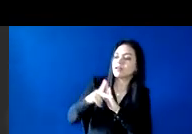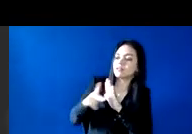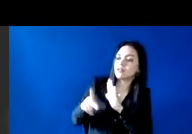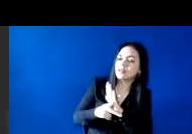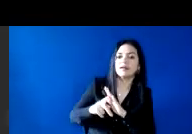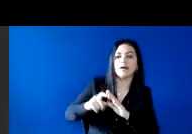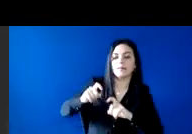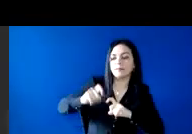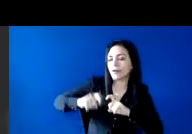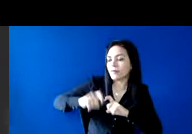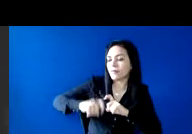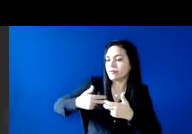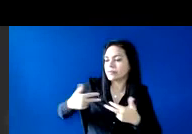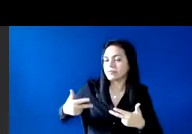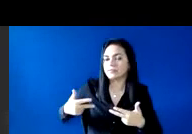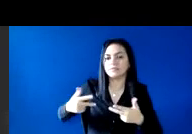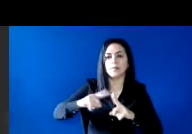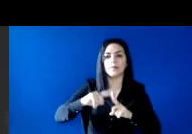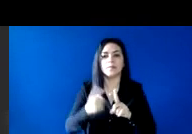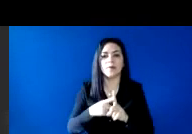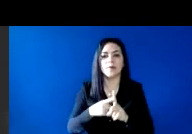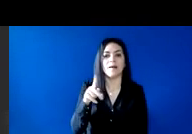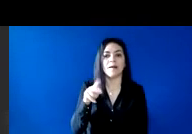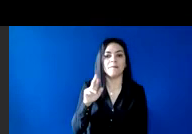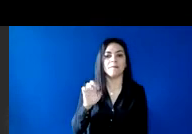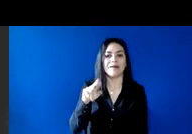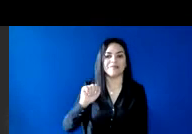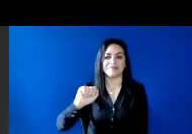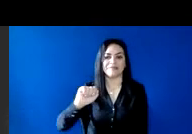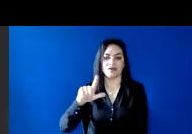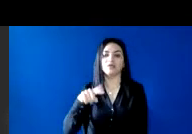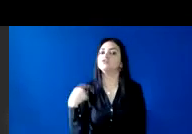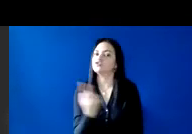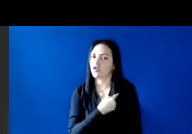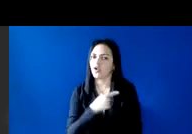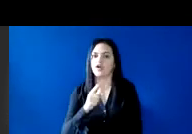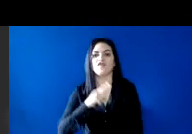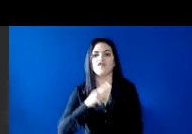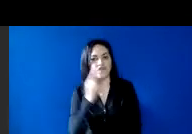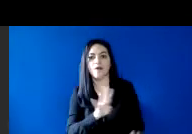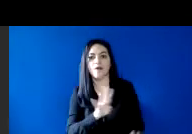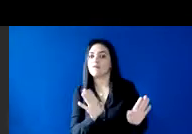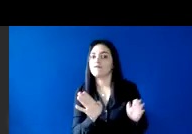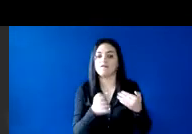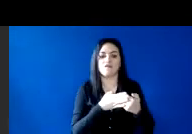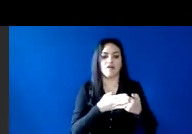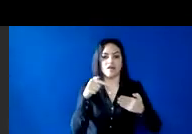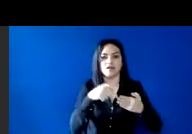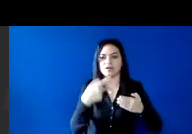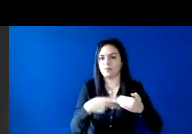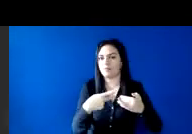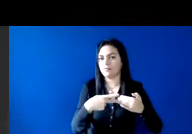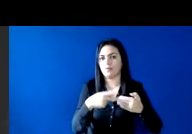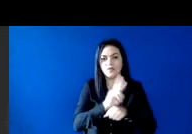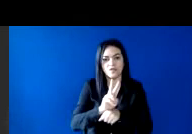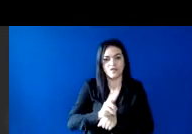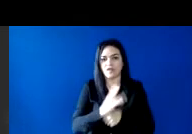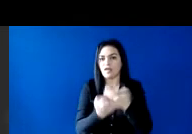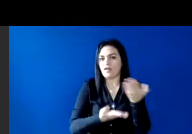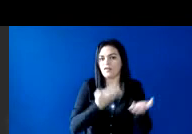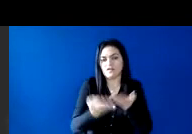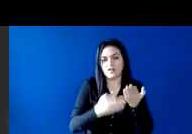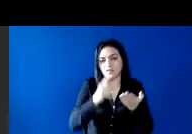e ao pré-natal. Pasmem, mas nós tivemos fechamentos de serviço de planejamento reprodutivo de pré-natal e de